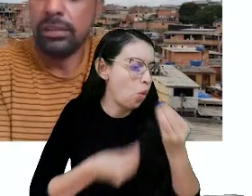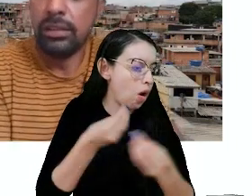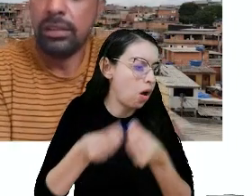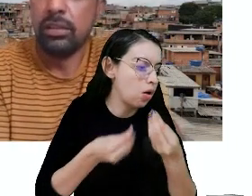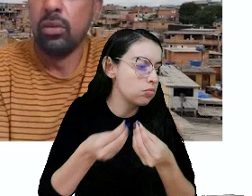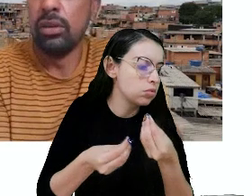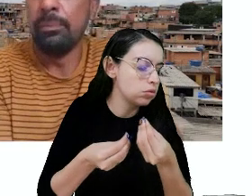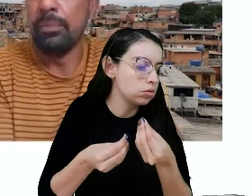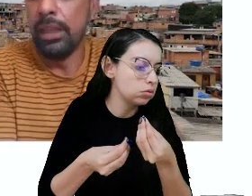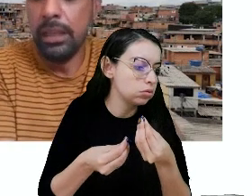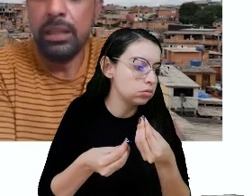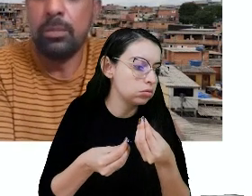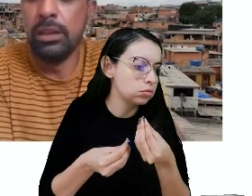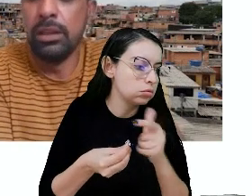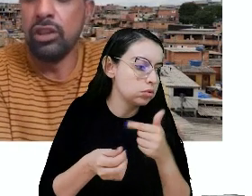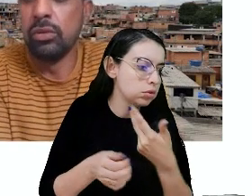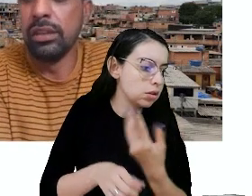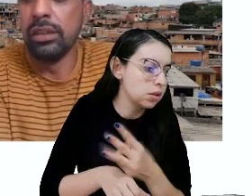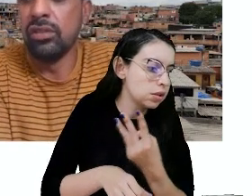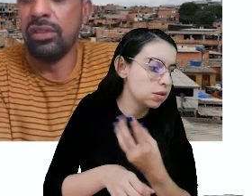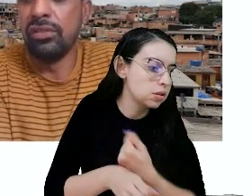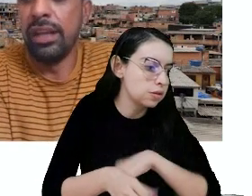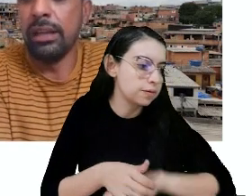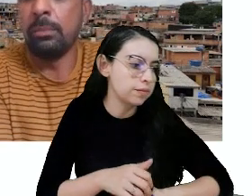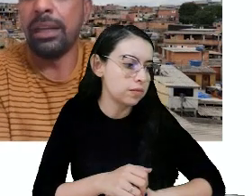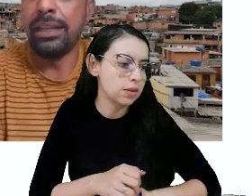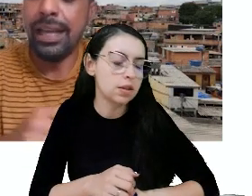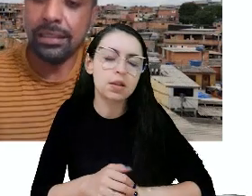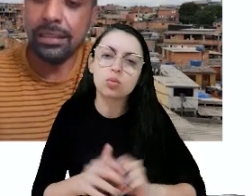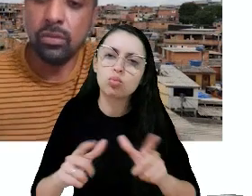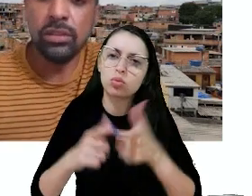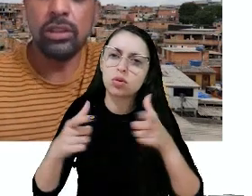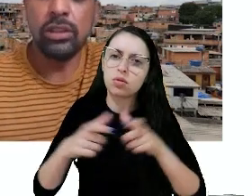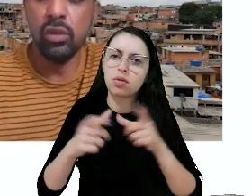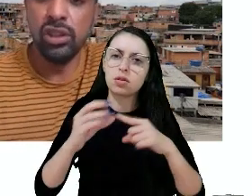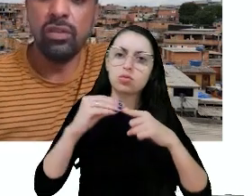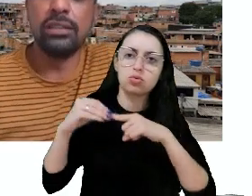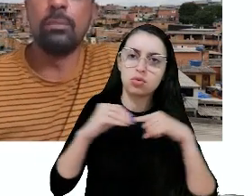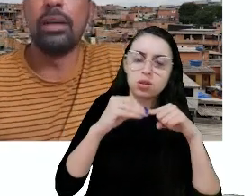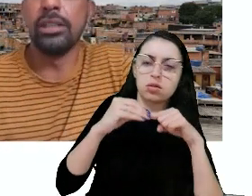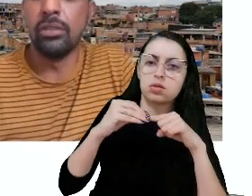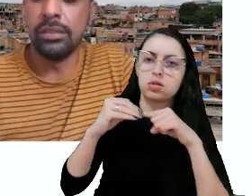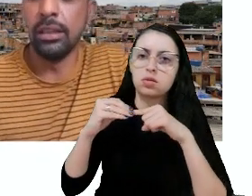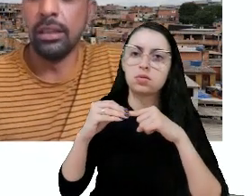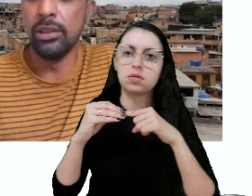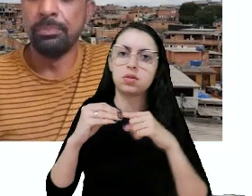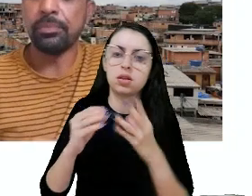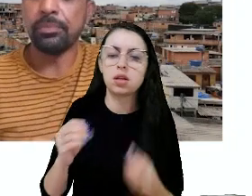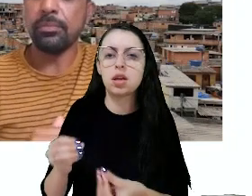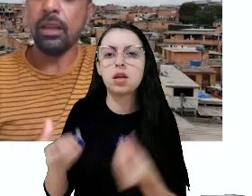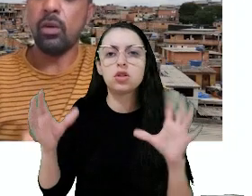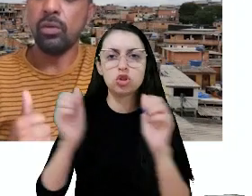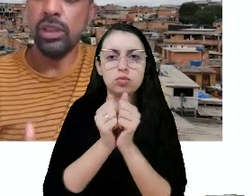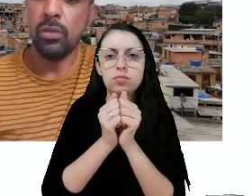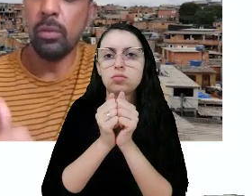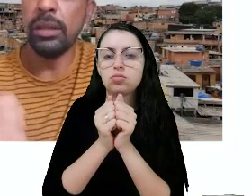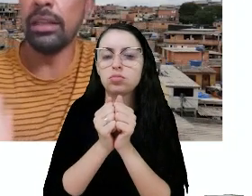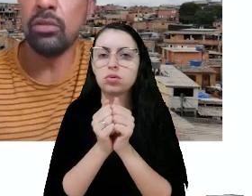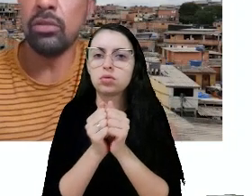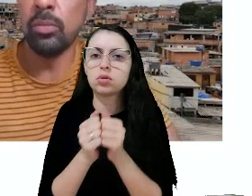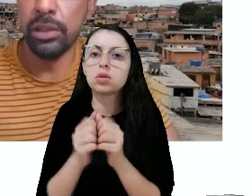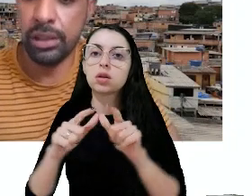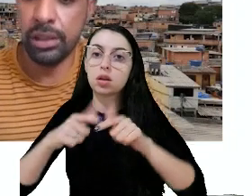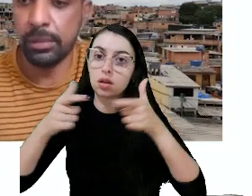isso se aplica no terceiro setor e principalmente no contexto de favela, para que essas ONGs que hoje fazem parte da nossa rede